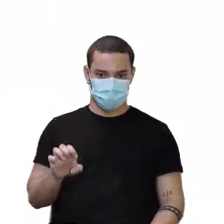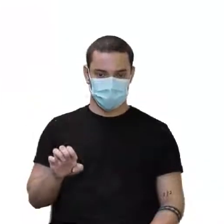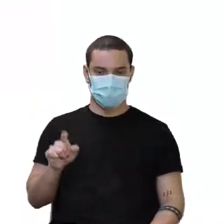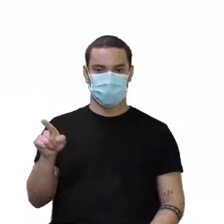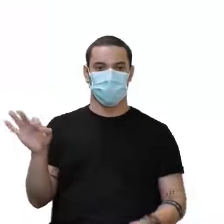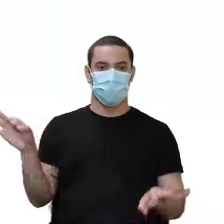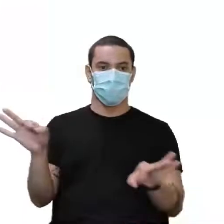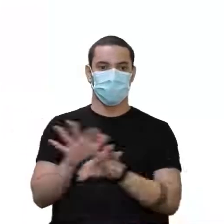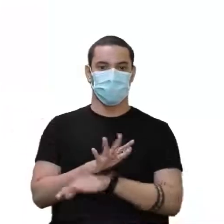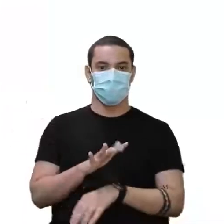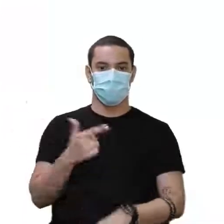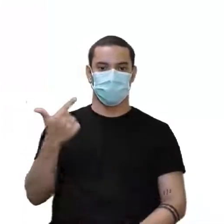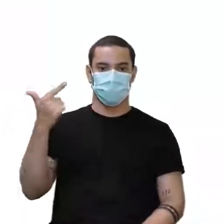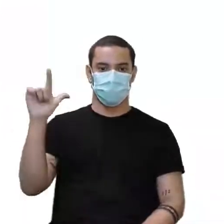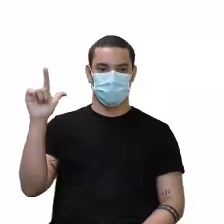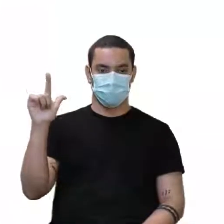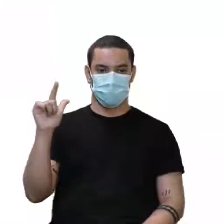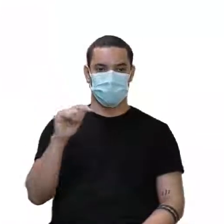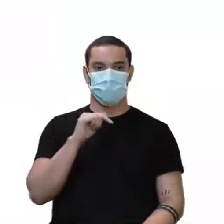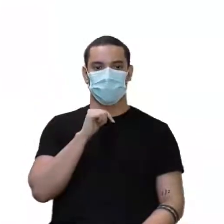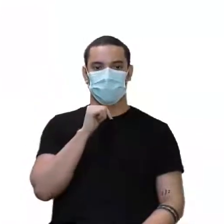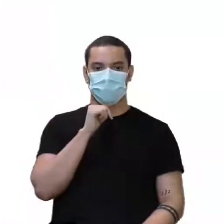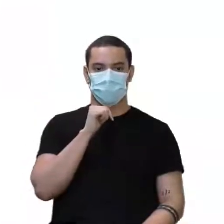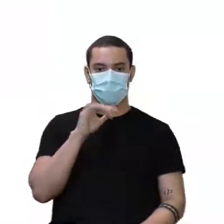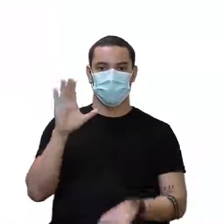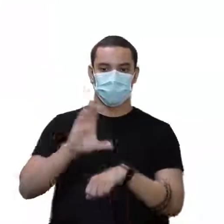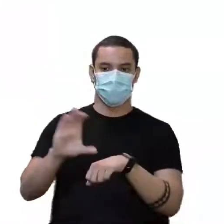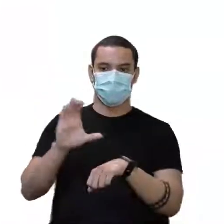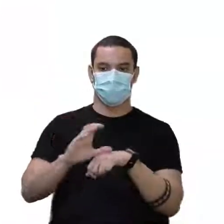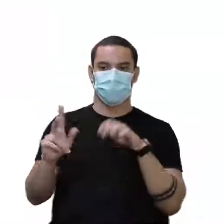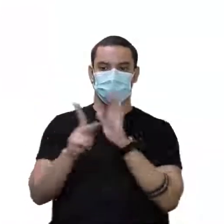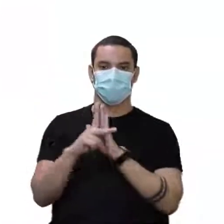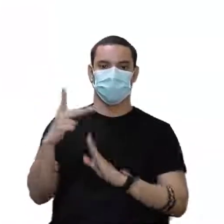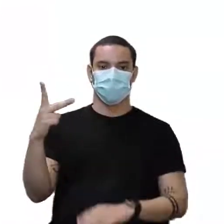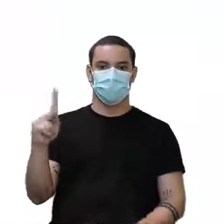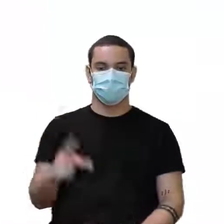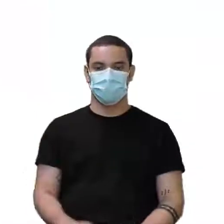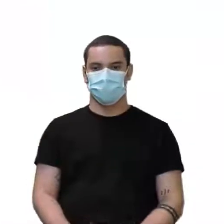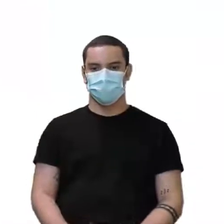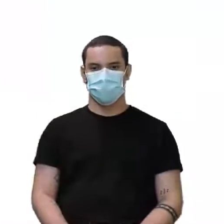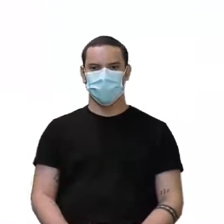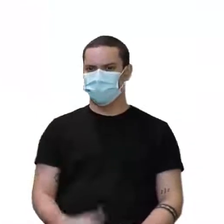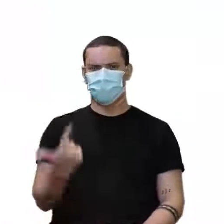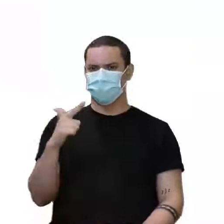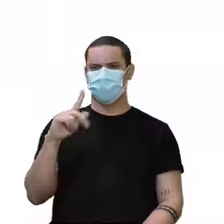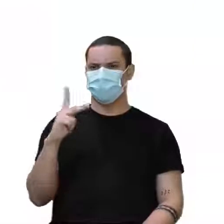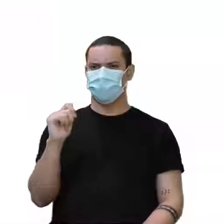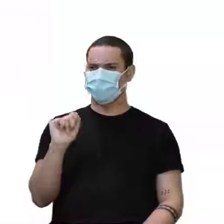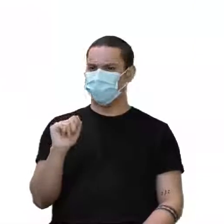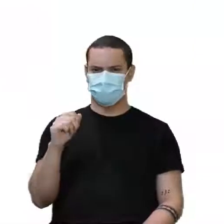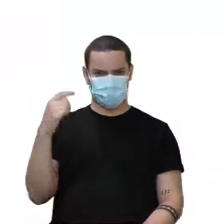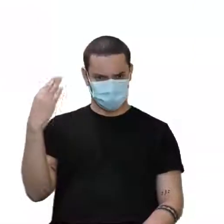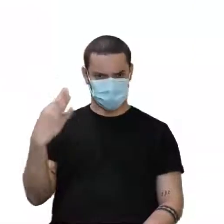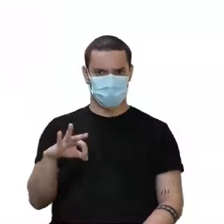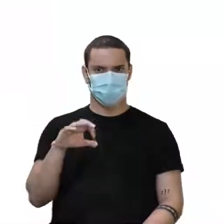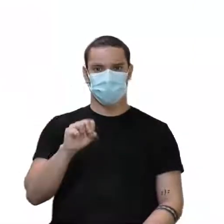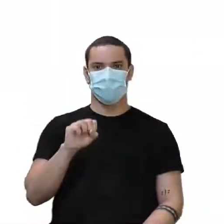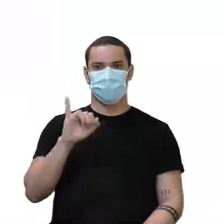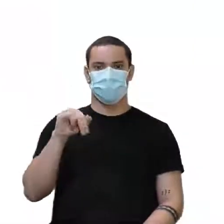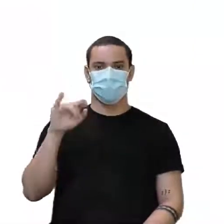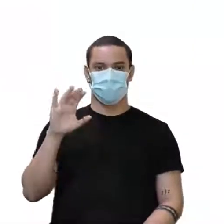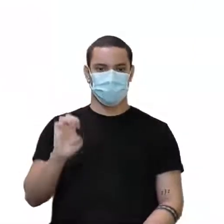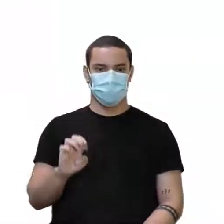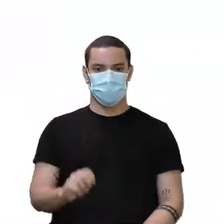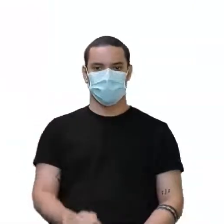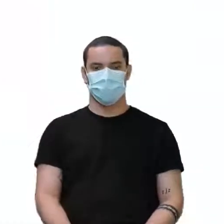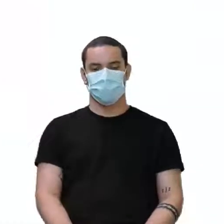desde quando ela terminou o trabalho dela, ou aliás, o curso dela, ou a, não tem nem como a gente colocar o aí, com certeza é sim. Tem uns que